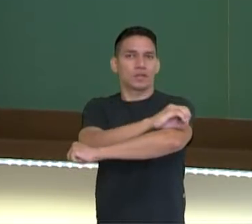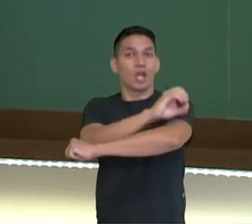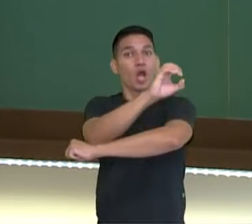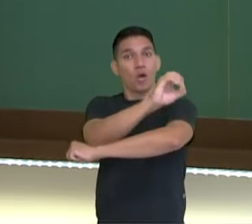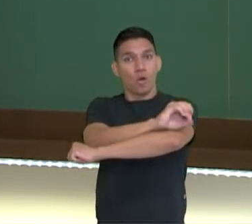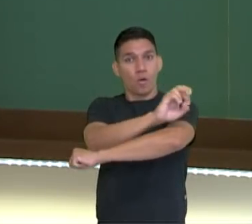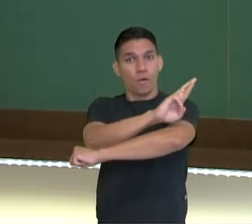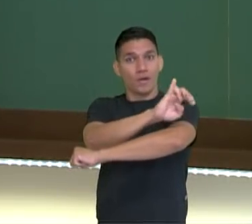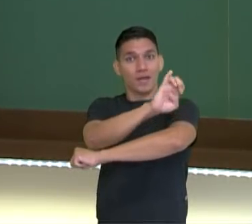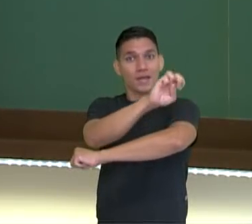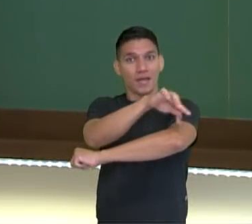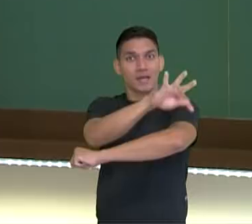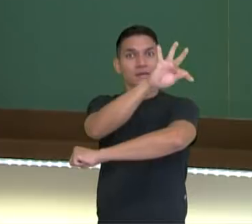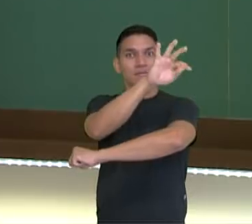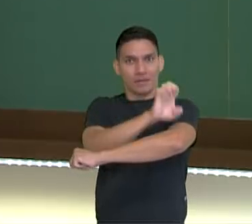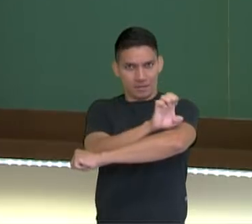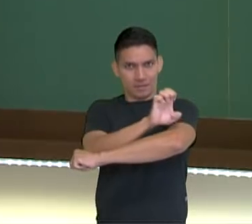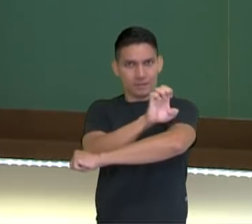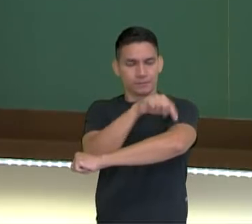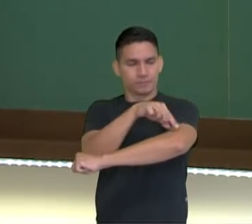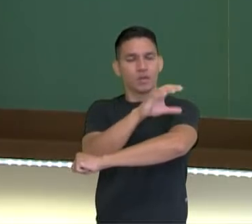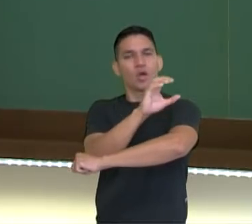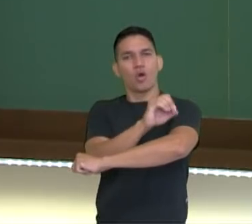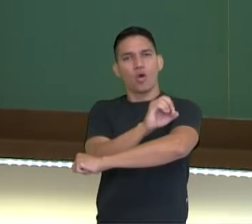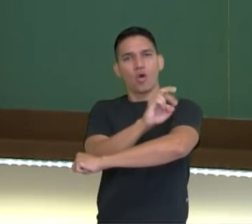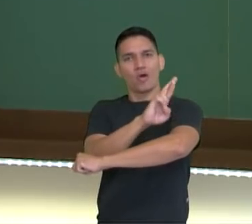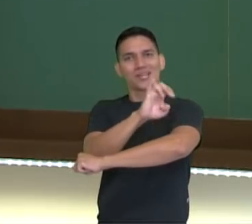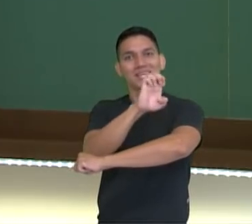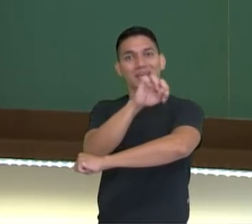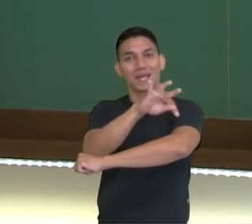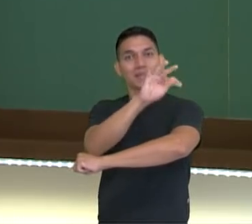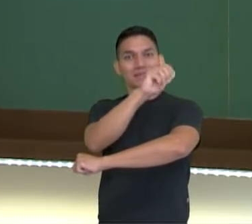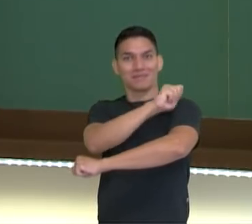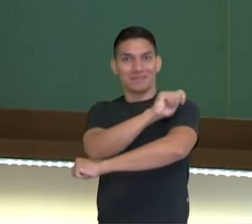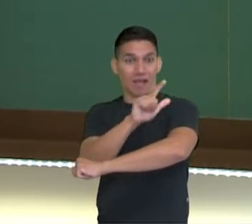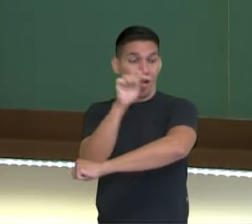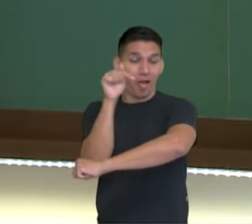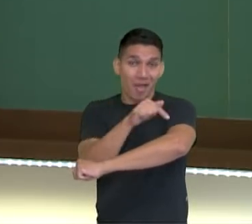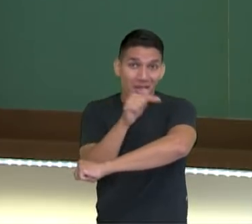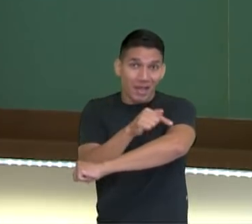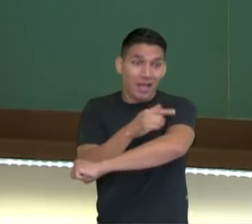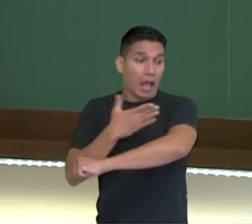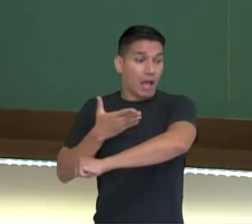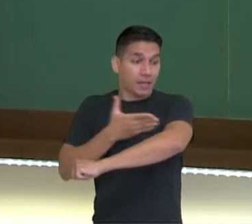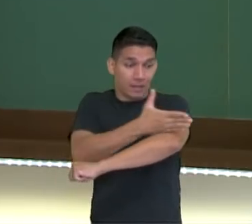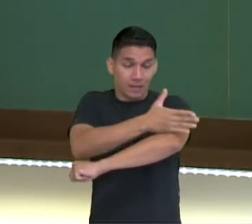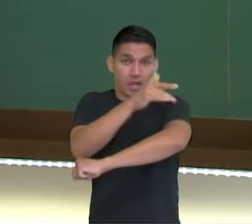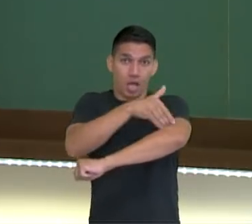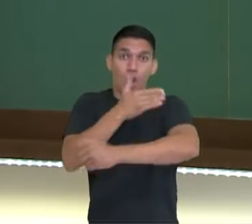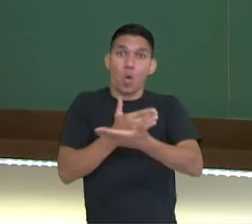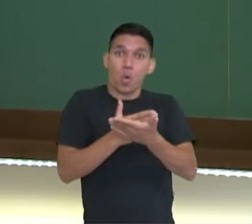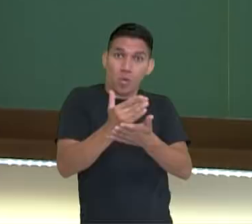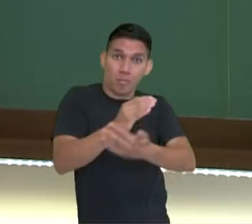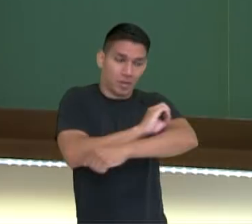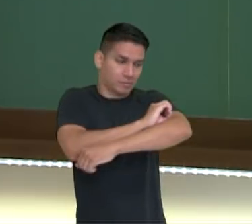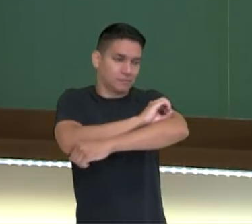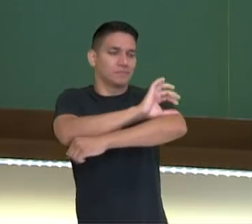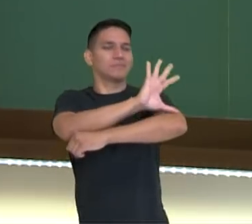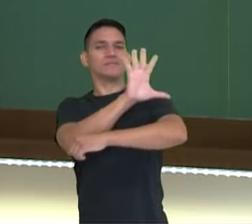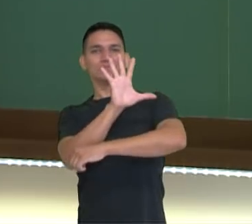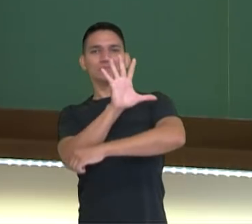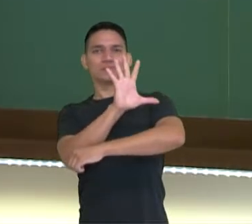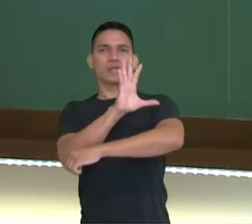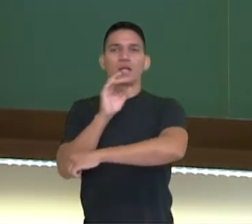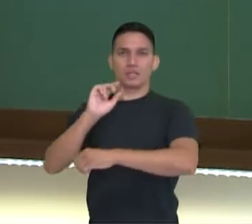este termo oriente, oriental, para estabelecer que é nesta direção que o Sol nasce, que